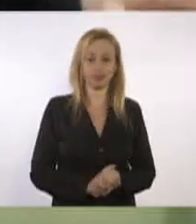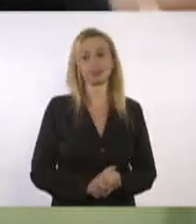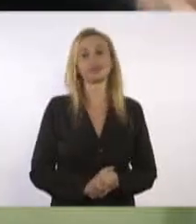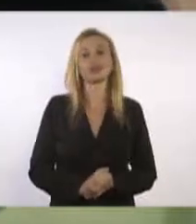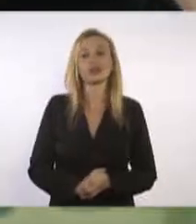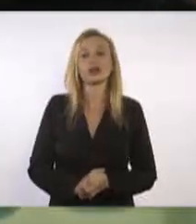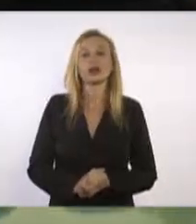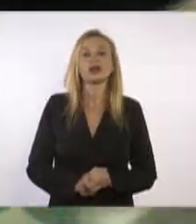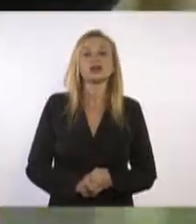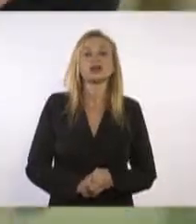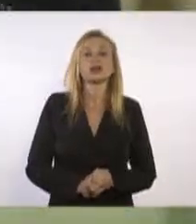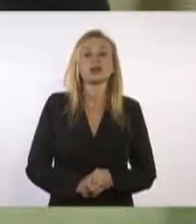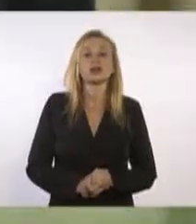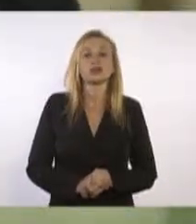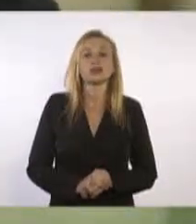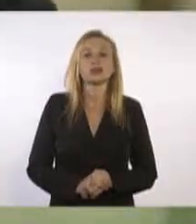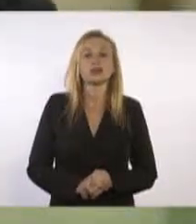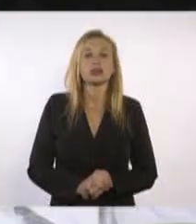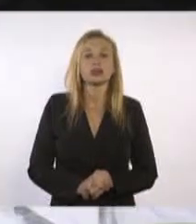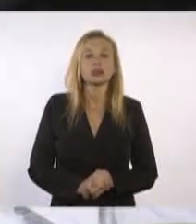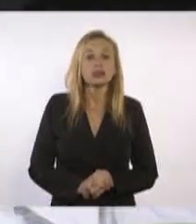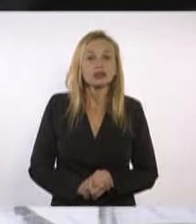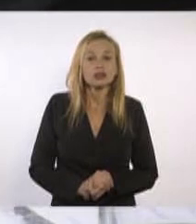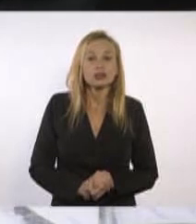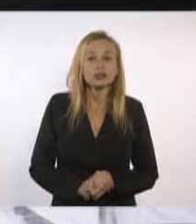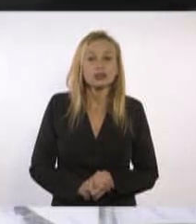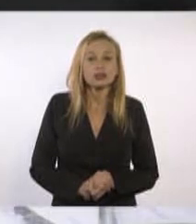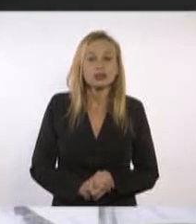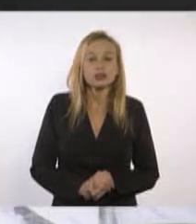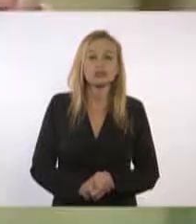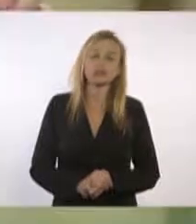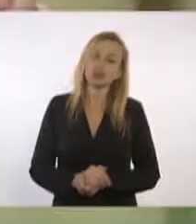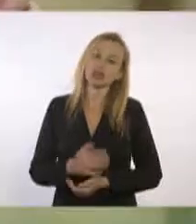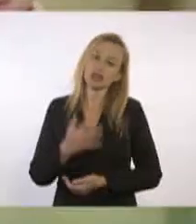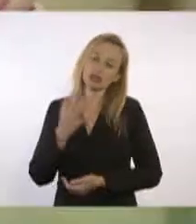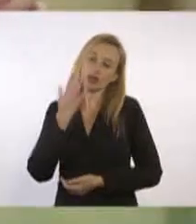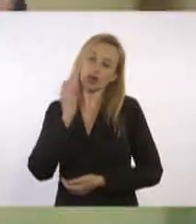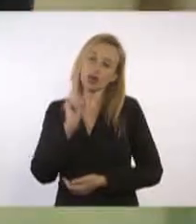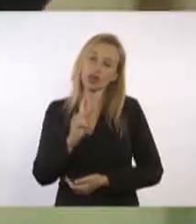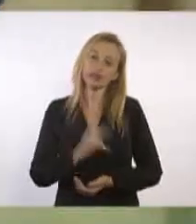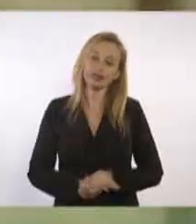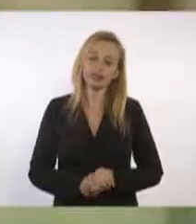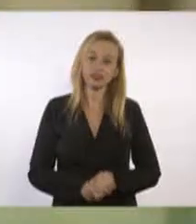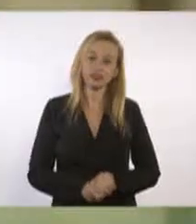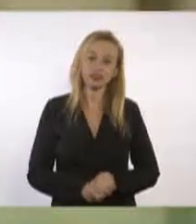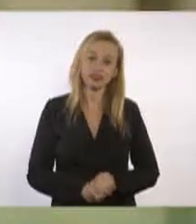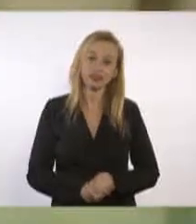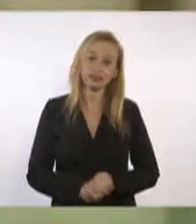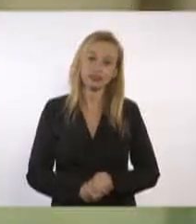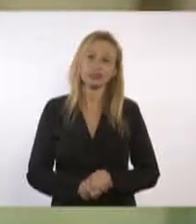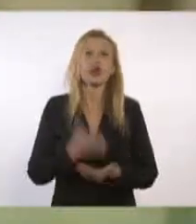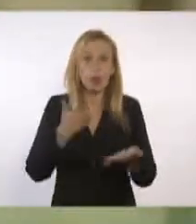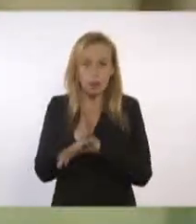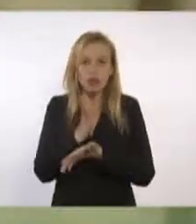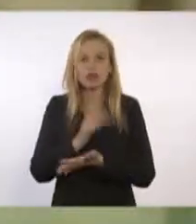Então, olha só. Tá bom, fui convencido, deputado. Foi convencido? Tá. Em seguida, então,